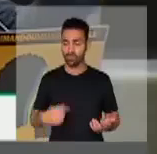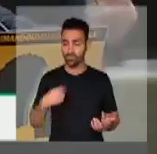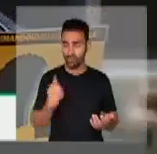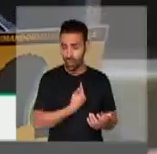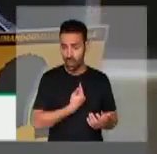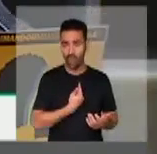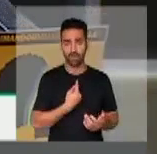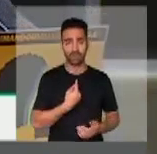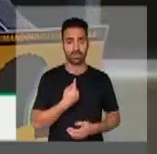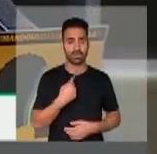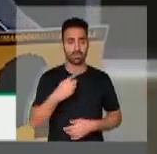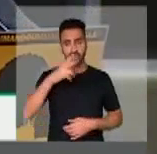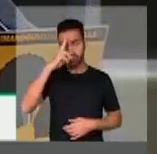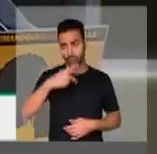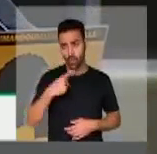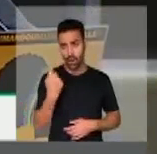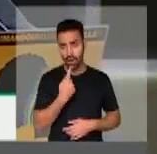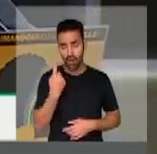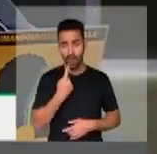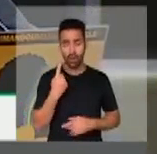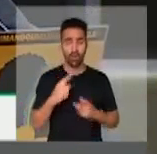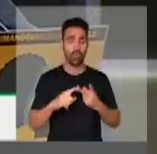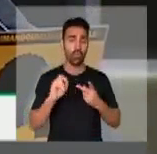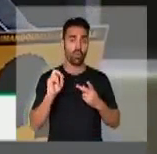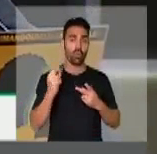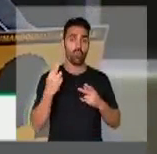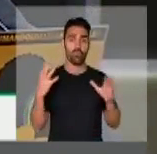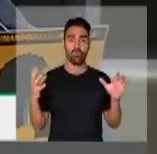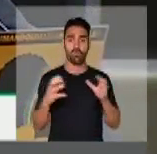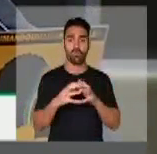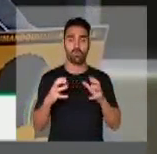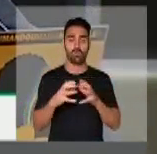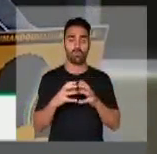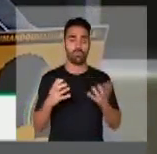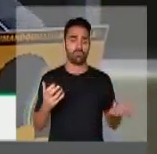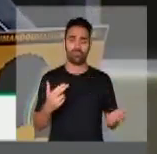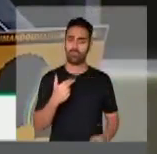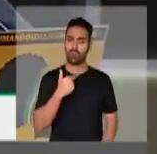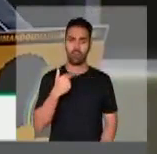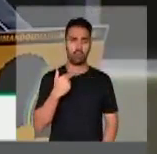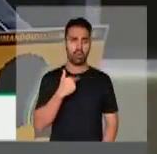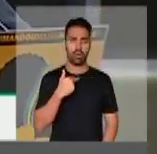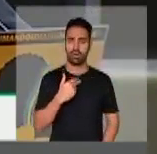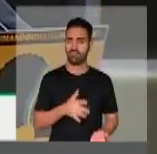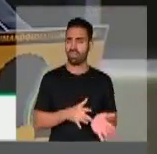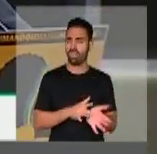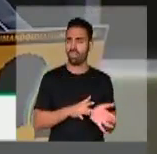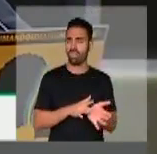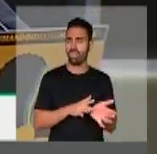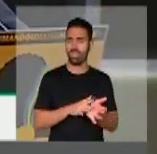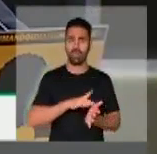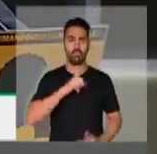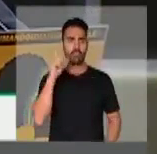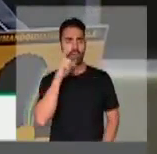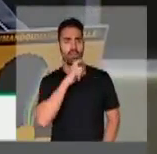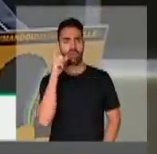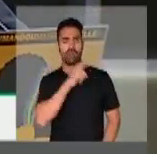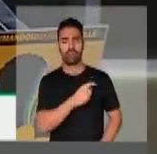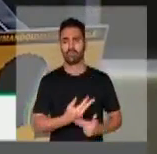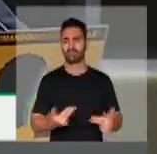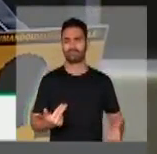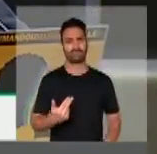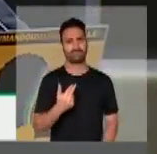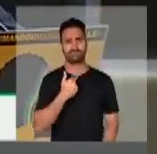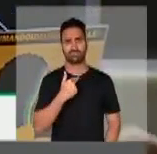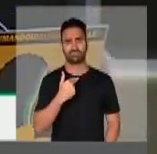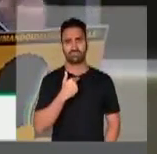individualmente e coletivamente, a leviandade como método, a farsa como método, a mentira como